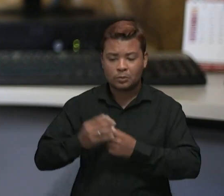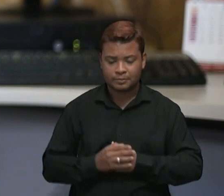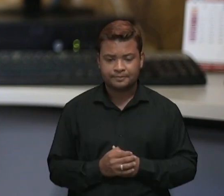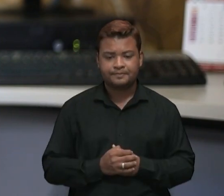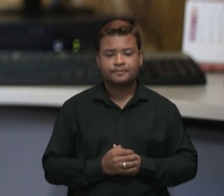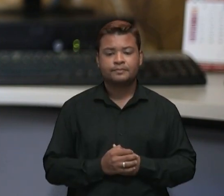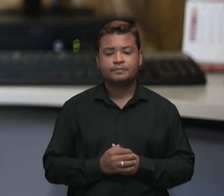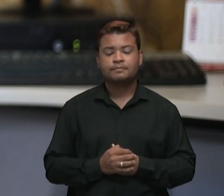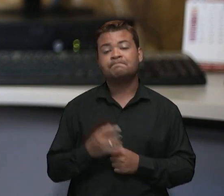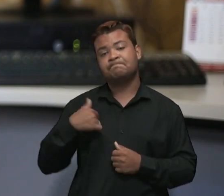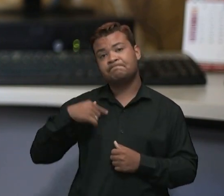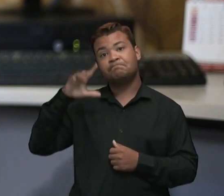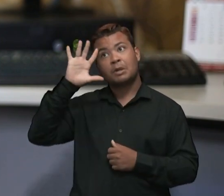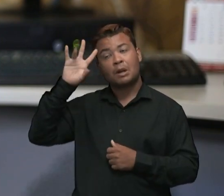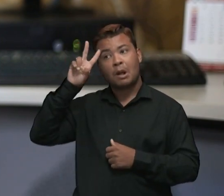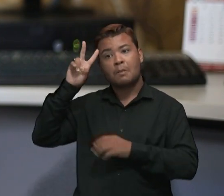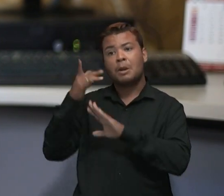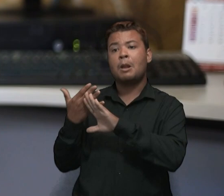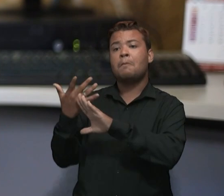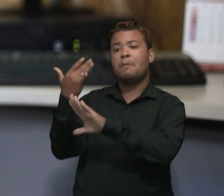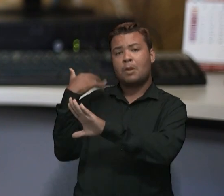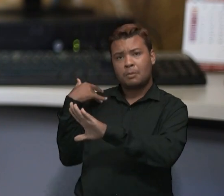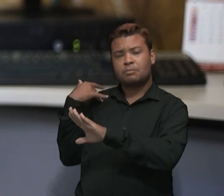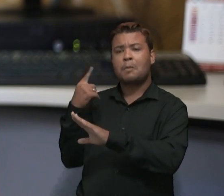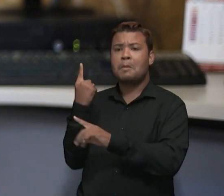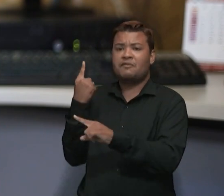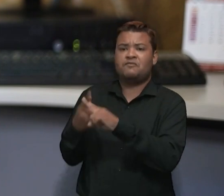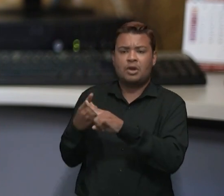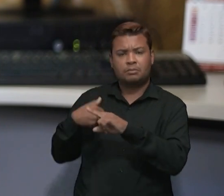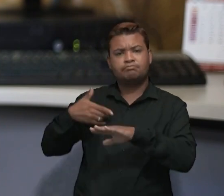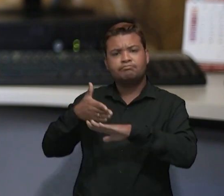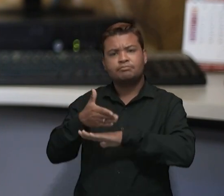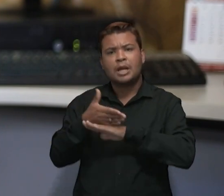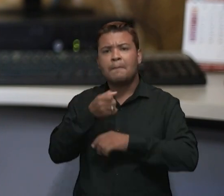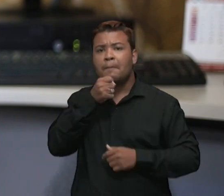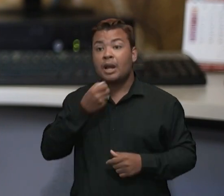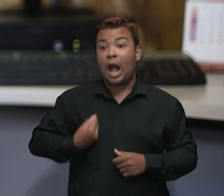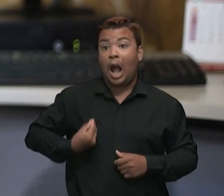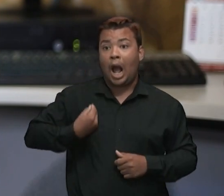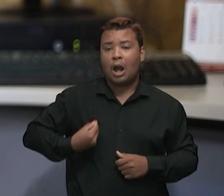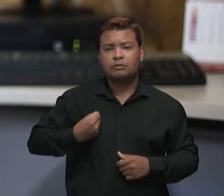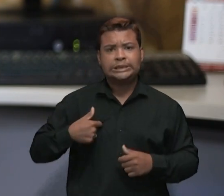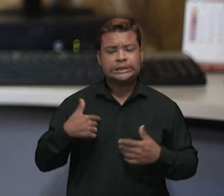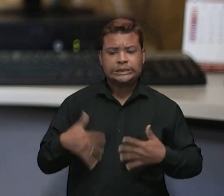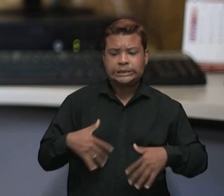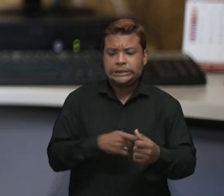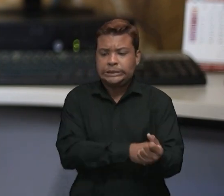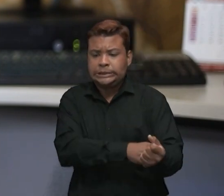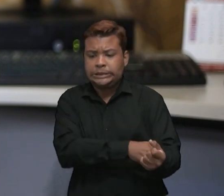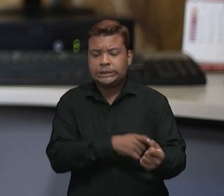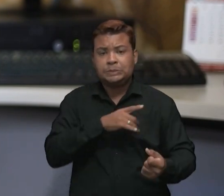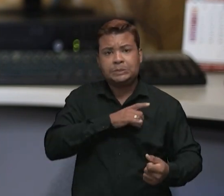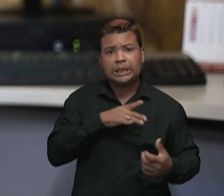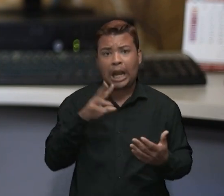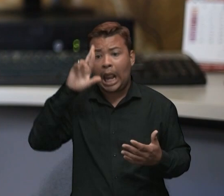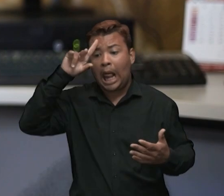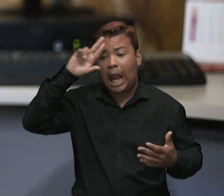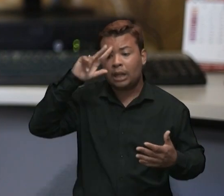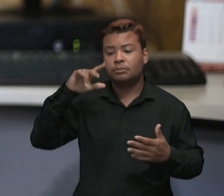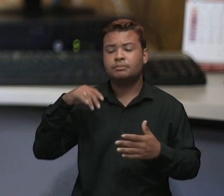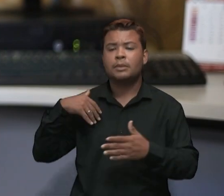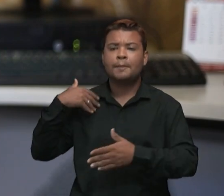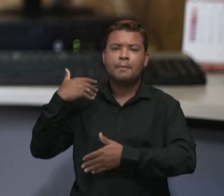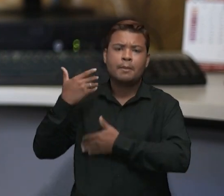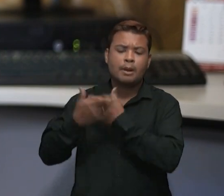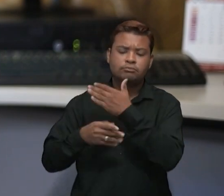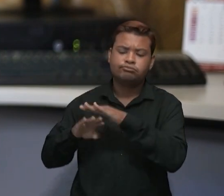lembro que nas primeiras vezes que eu fui ancorar ao vivo, eu ficava bem nervosa, receosa de errar uma coisa ou outra, mas com o tempo a gente vai